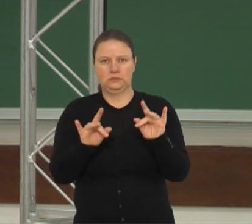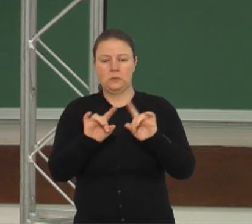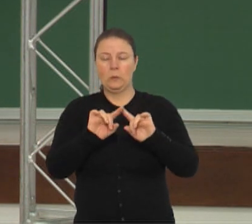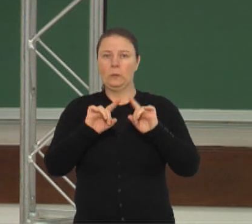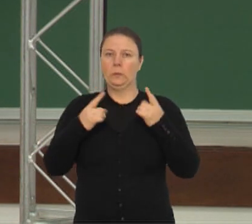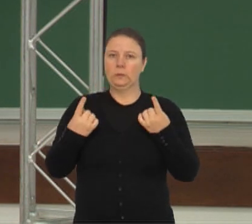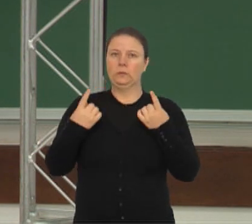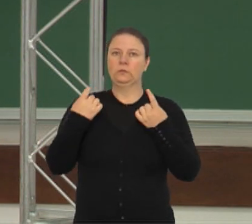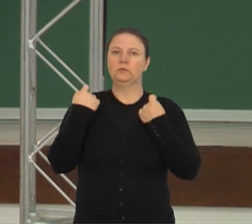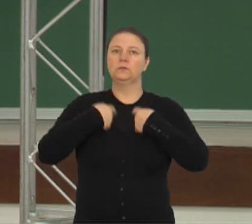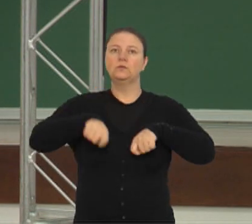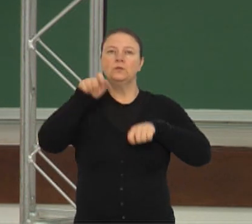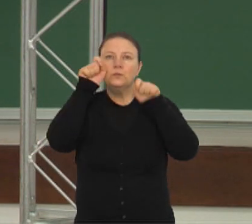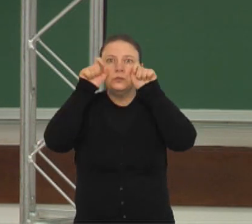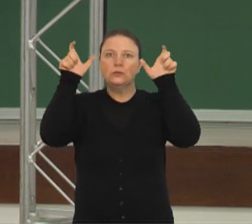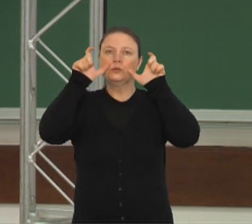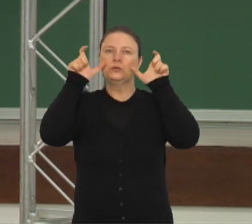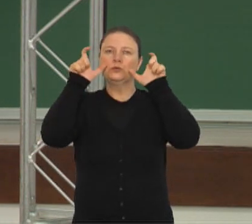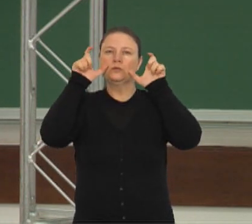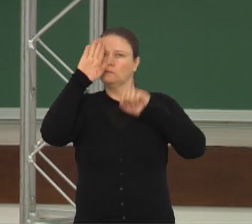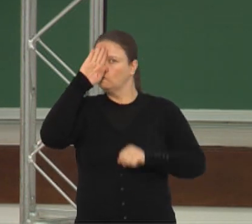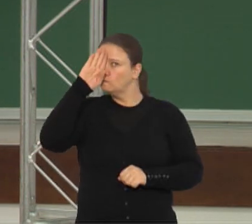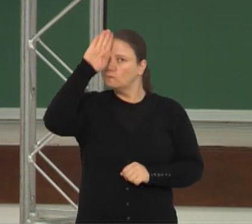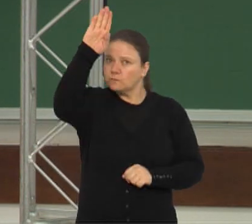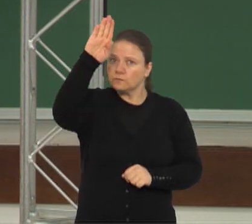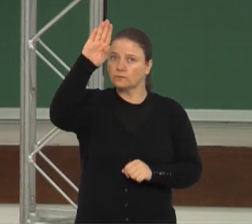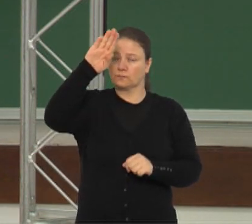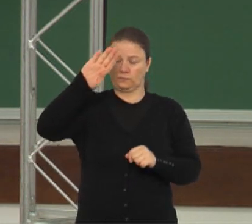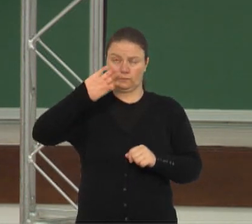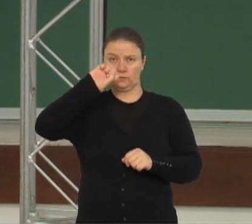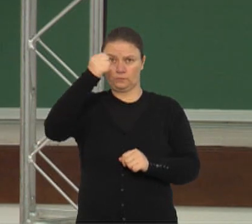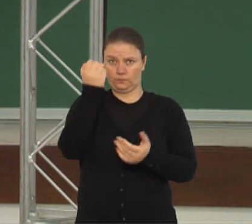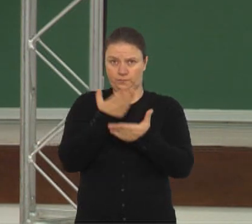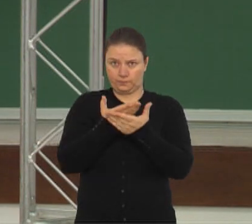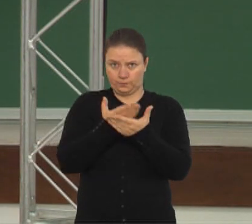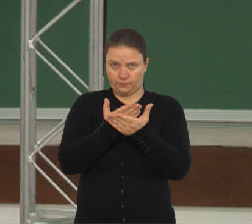em cada uma dessas 8 aulas. Comecemos então.